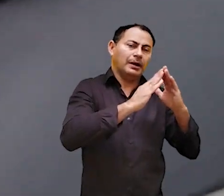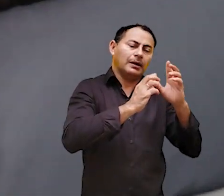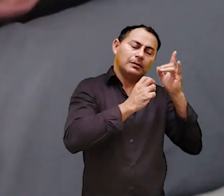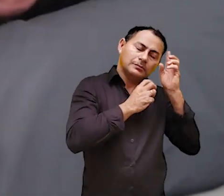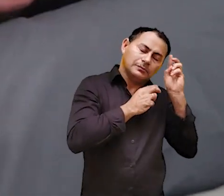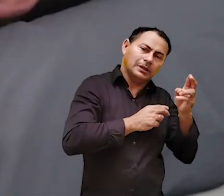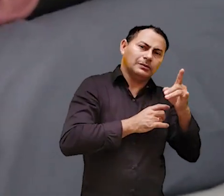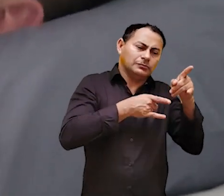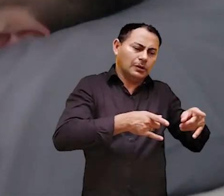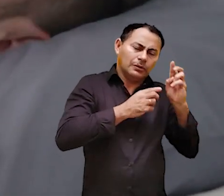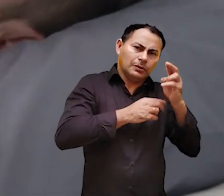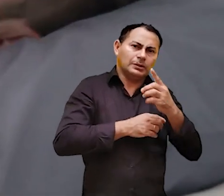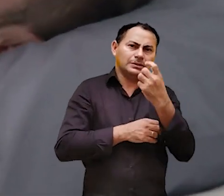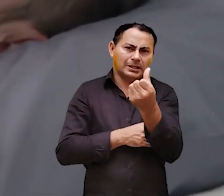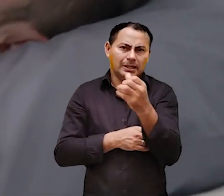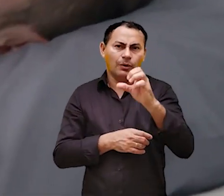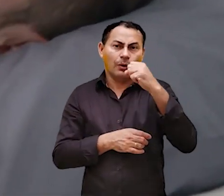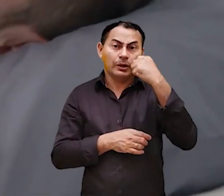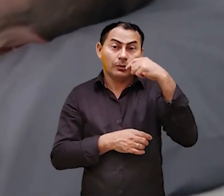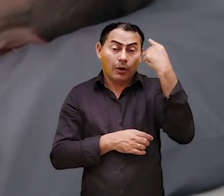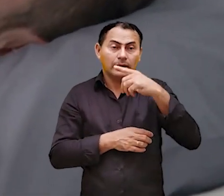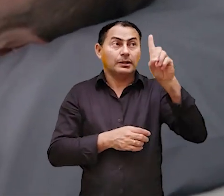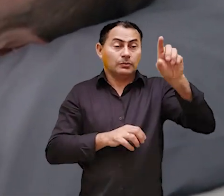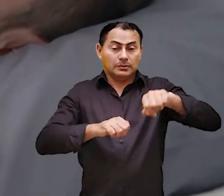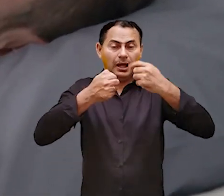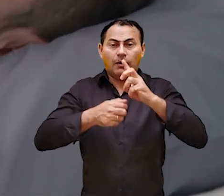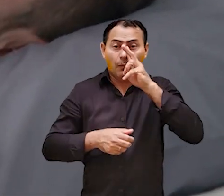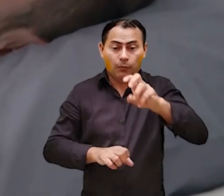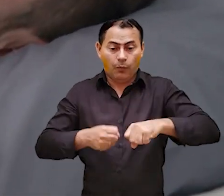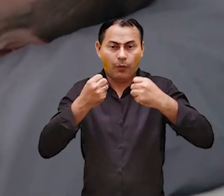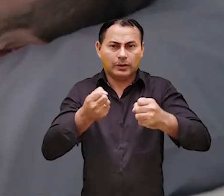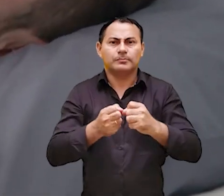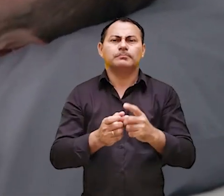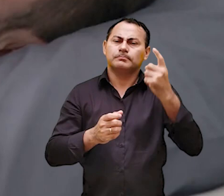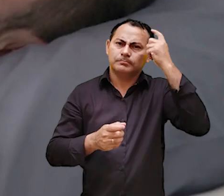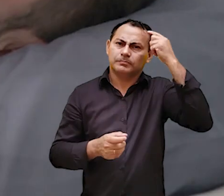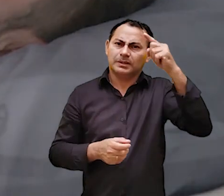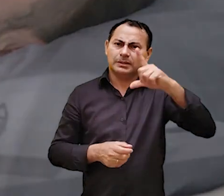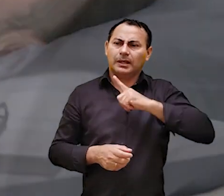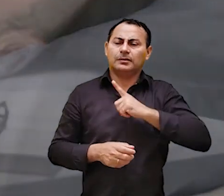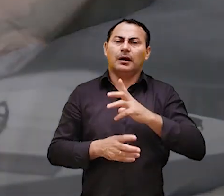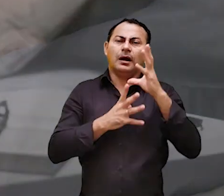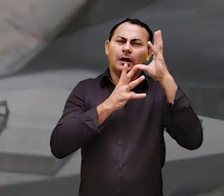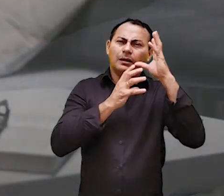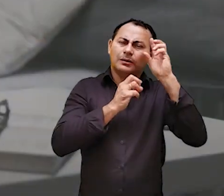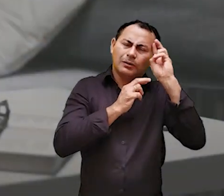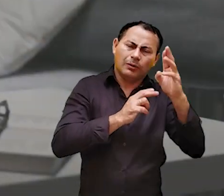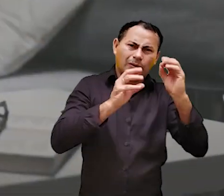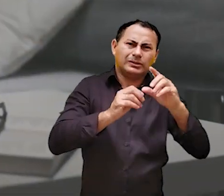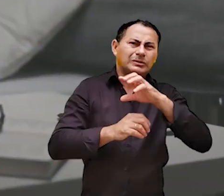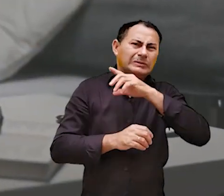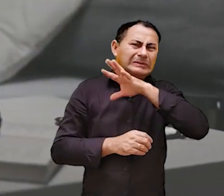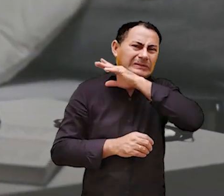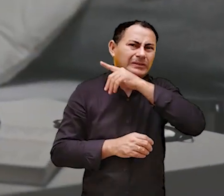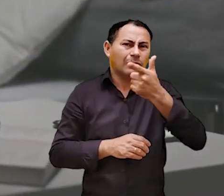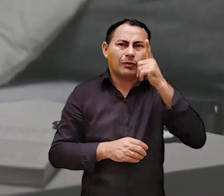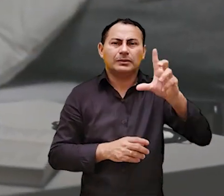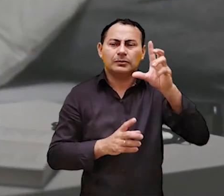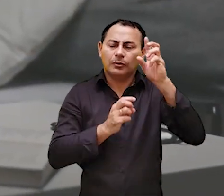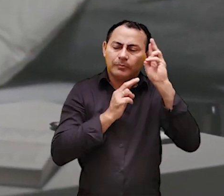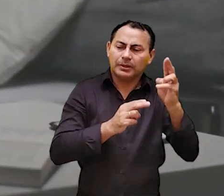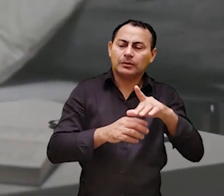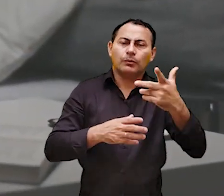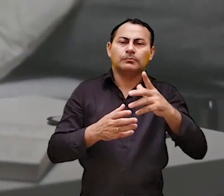vai para a cama, dorme durante 6 ou 8 horas e Deus restaura suas forças. Vamos supor que você tenha tido uma noite ruim e não tenha